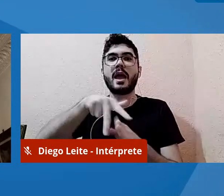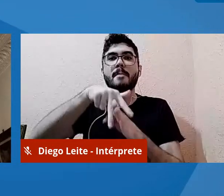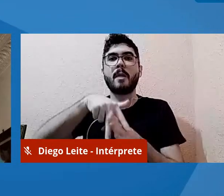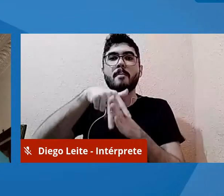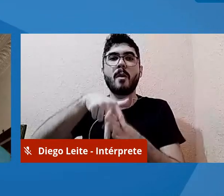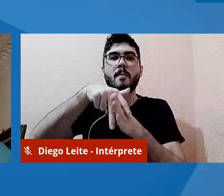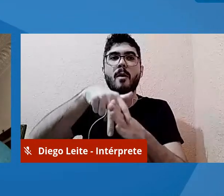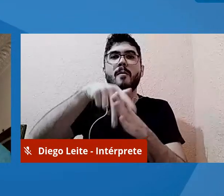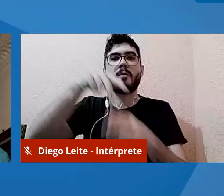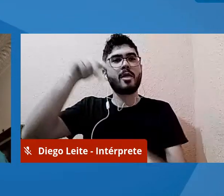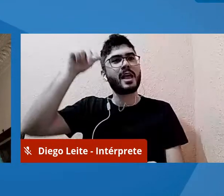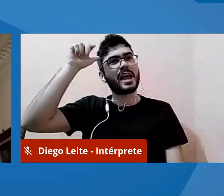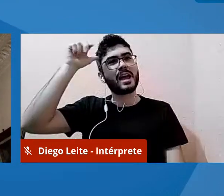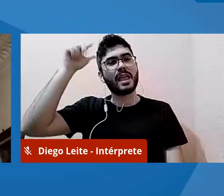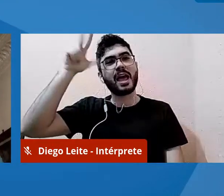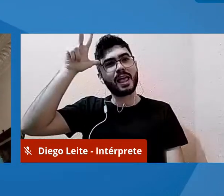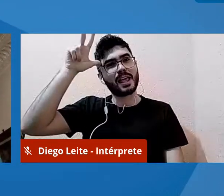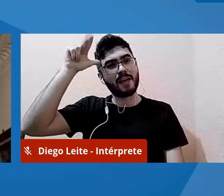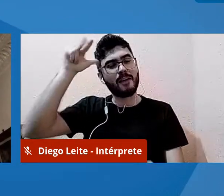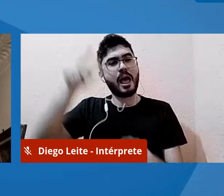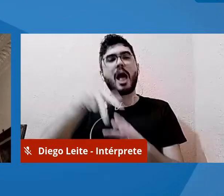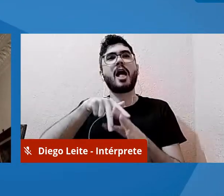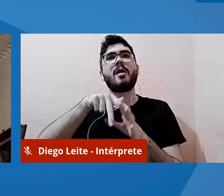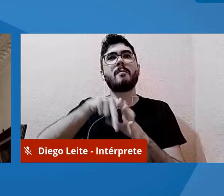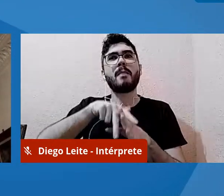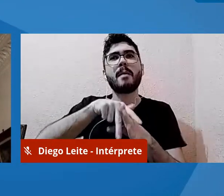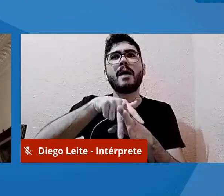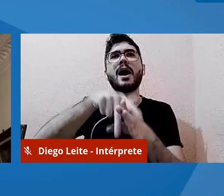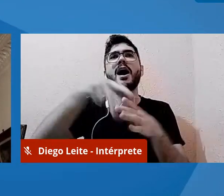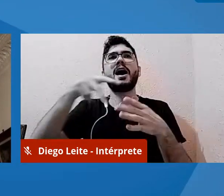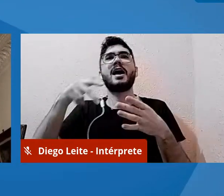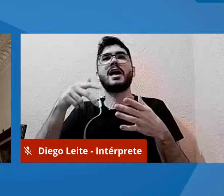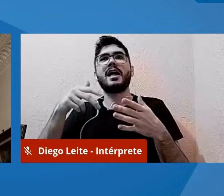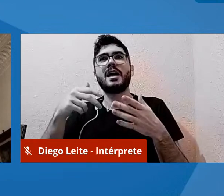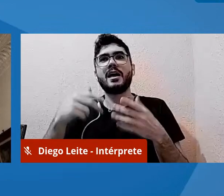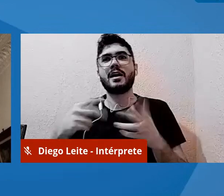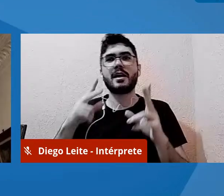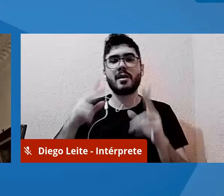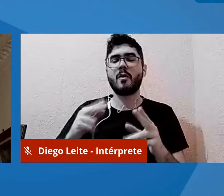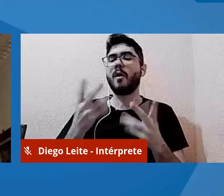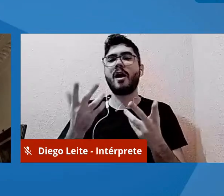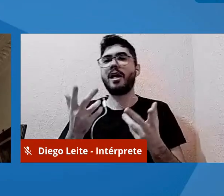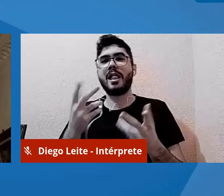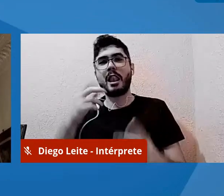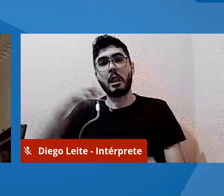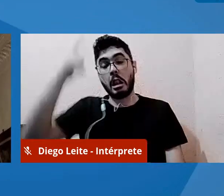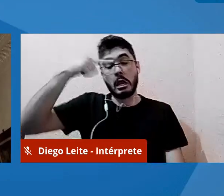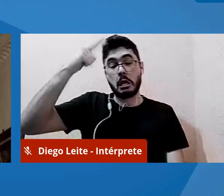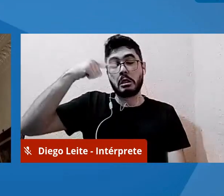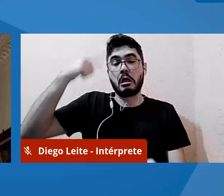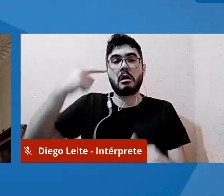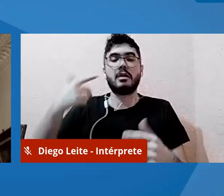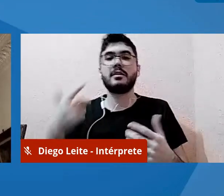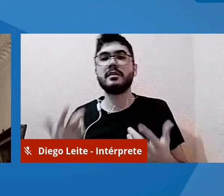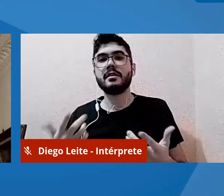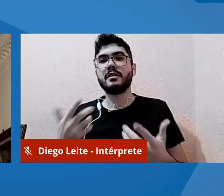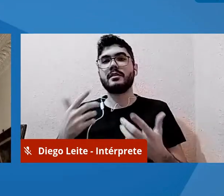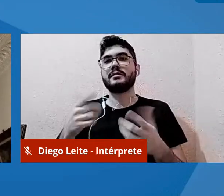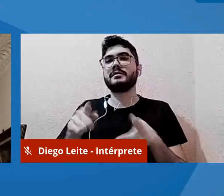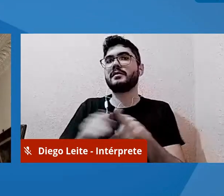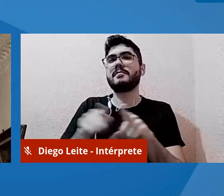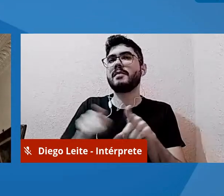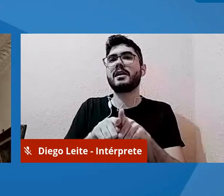como grande líder, né? Mussolini fazia exatamente a mesma coisa. Os próprios gestos dele, né, assim,